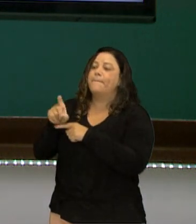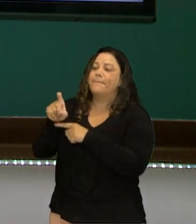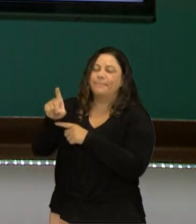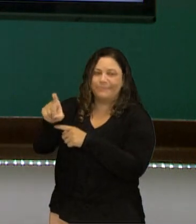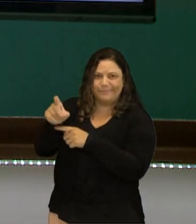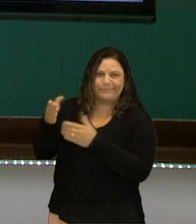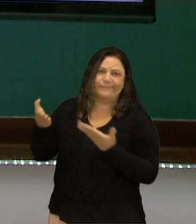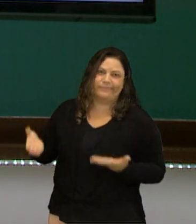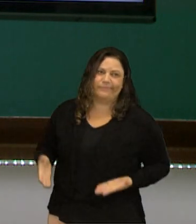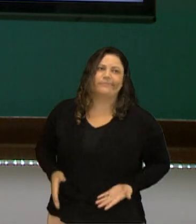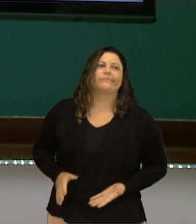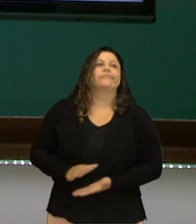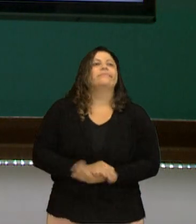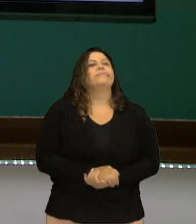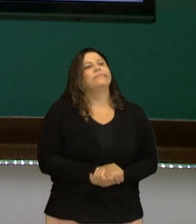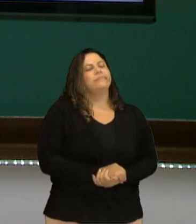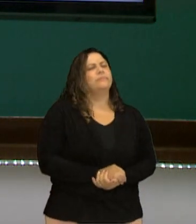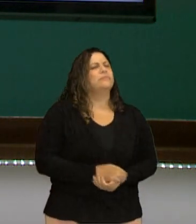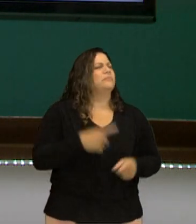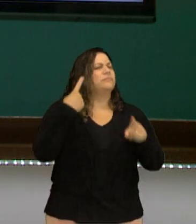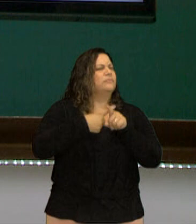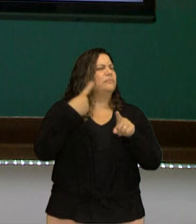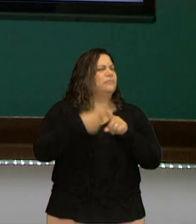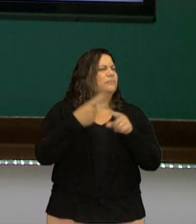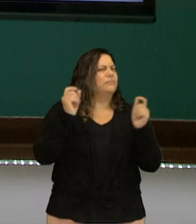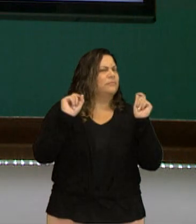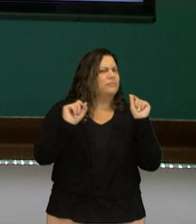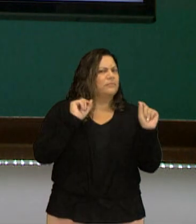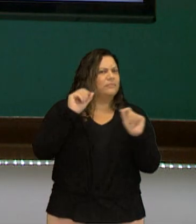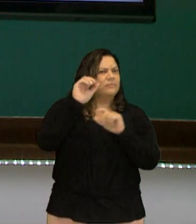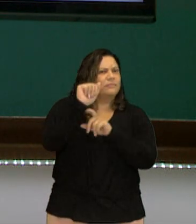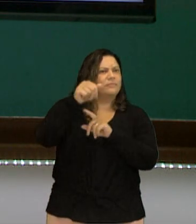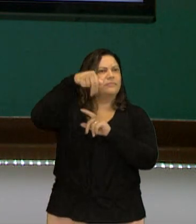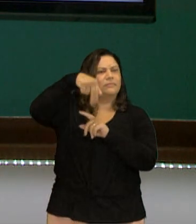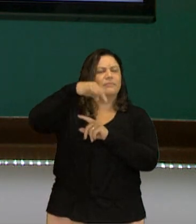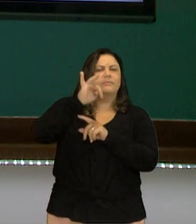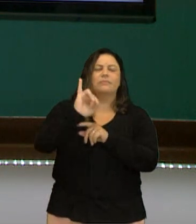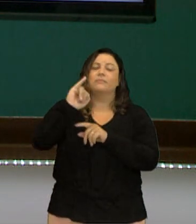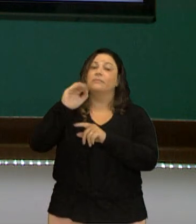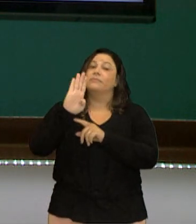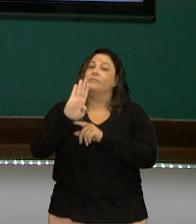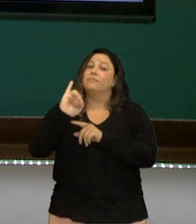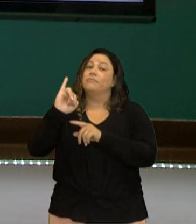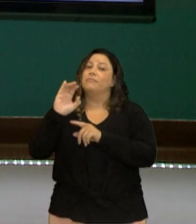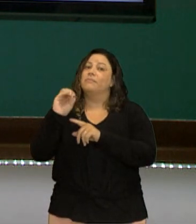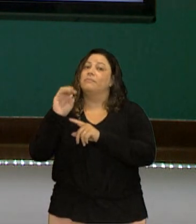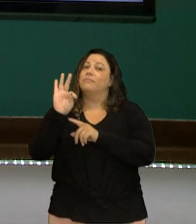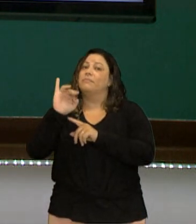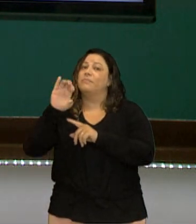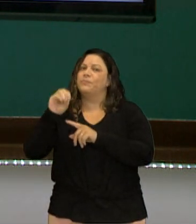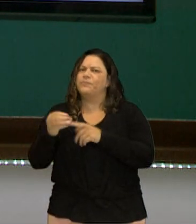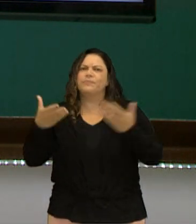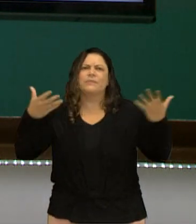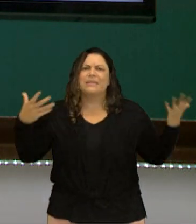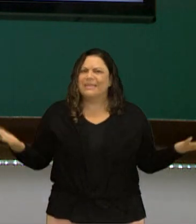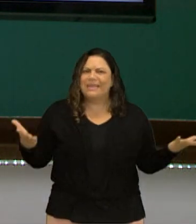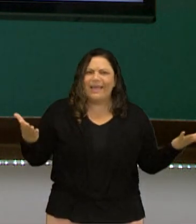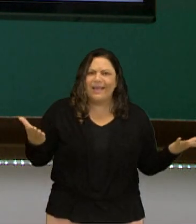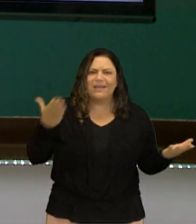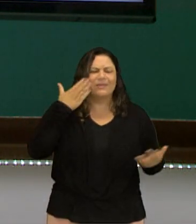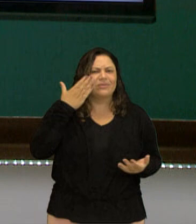Nas bactérias. E para que servem então esses antibióticos? Fabiano, eu já sei o que é. Para que